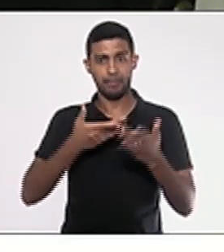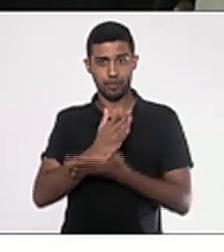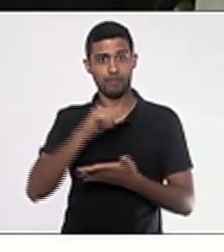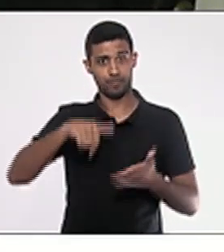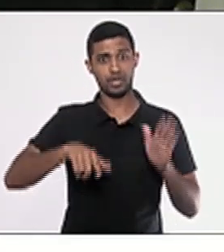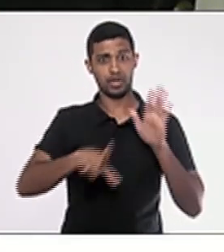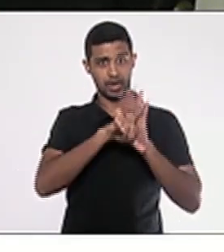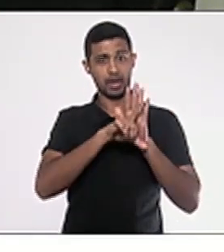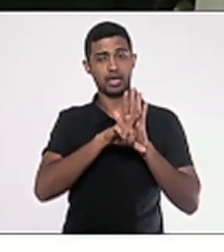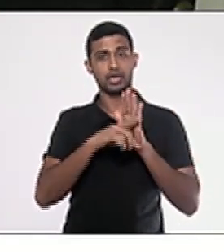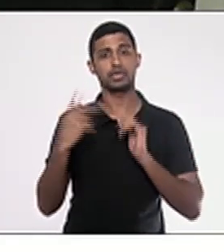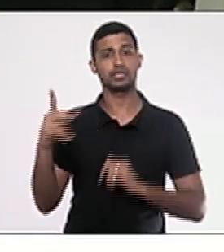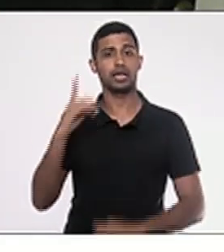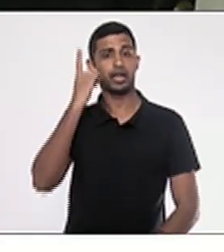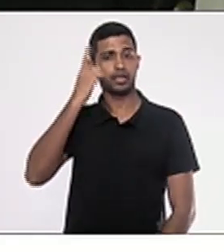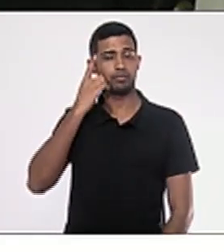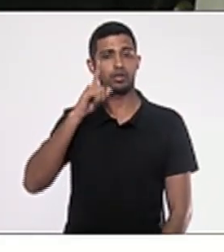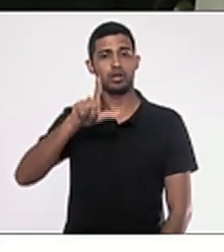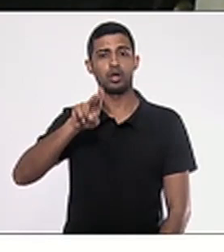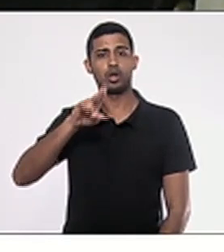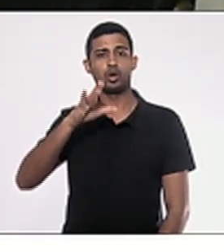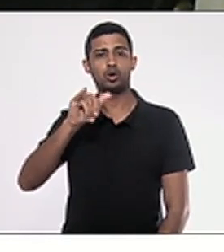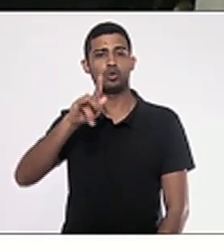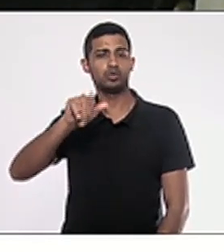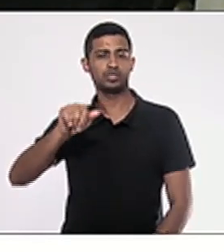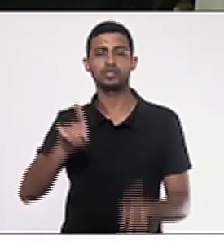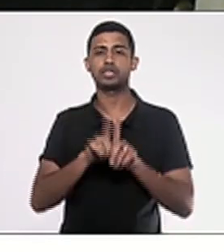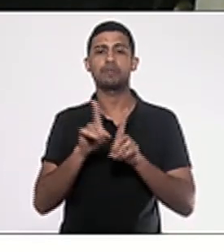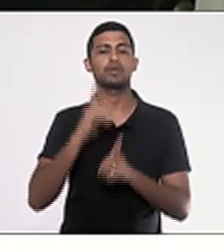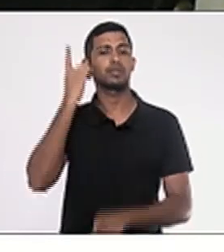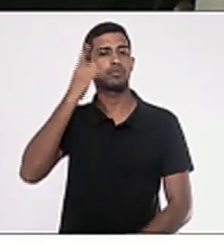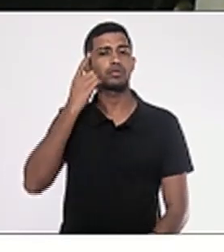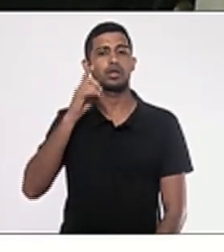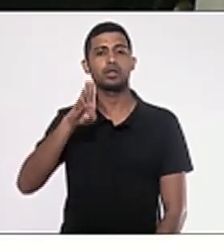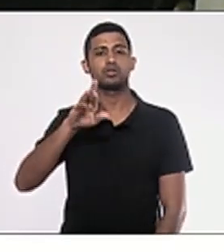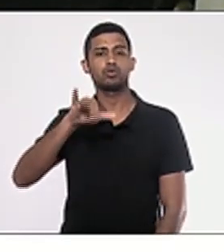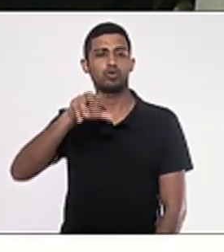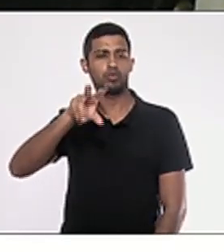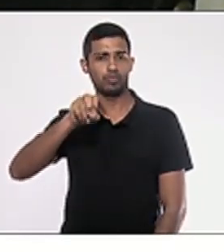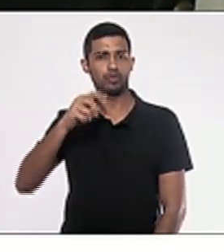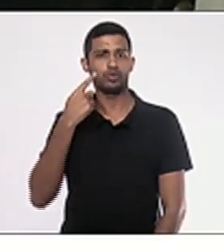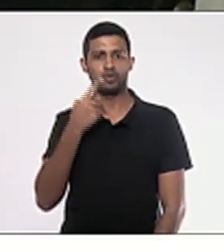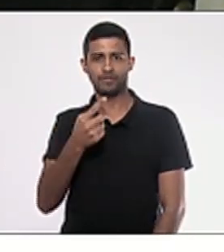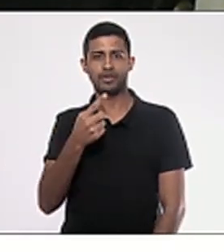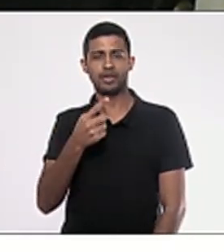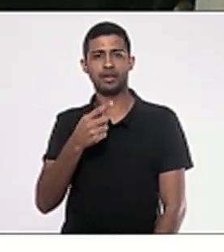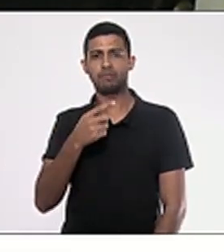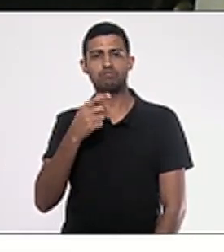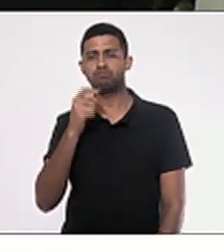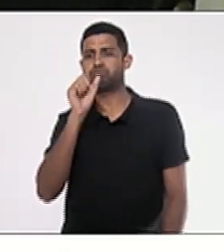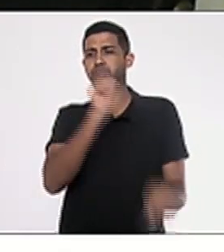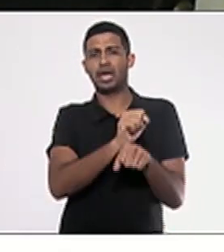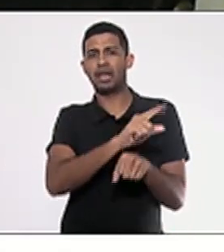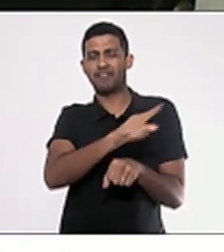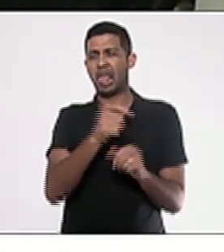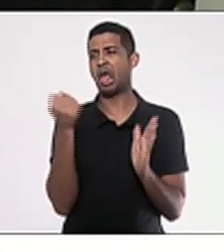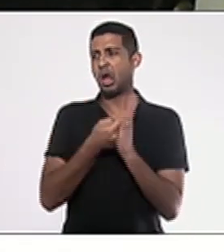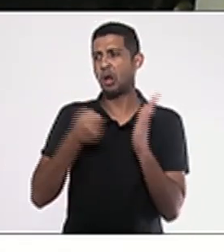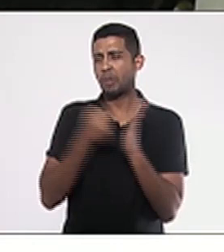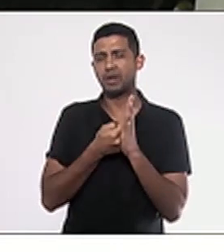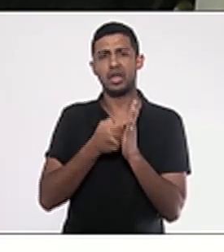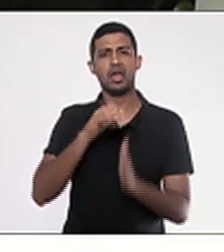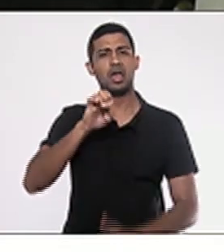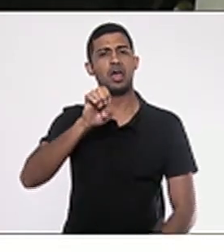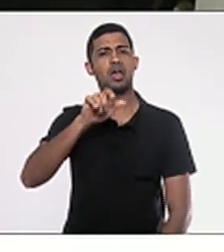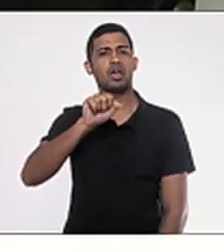deputada Lucinha e do deputado Bruno Dauari, que impedia a cobrança por estimativa em quaisquer